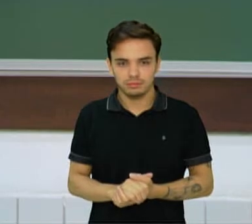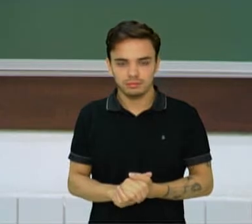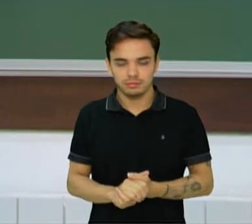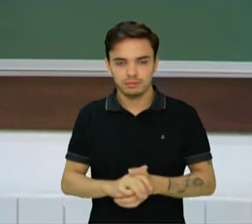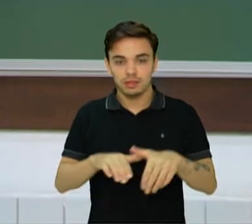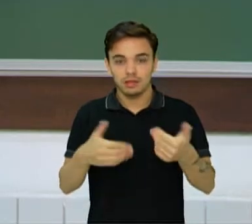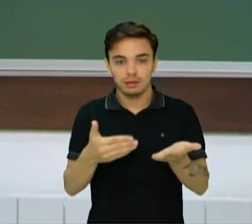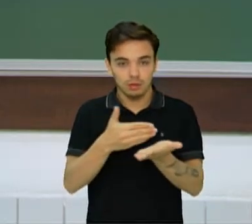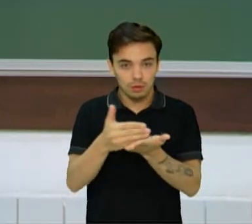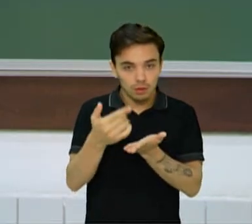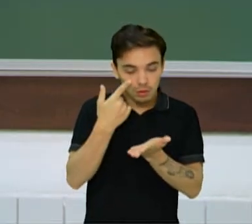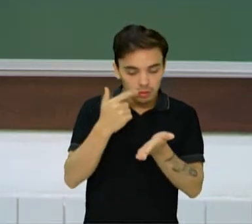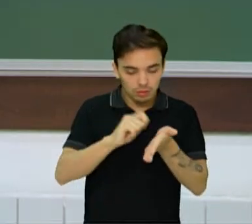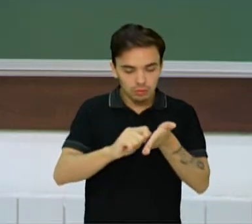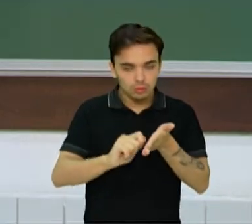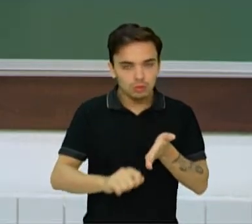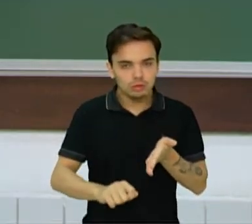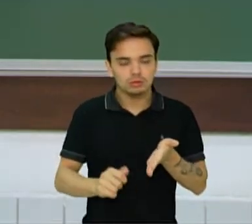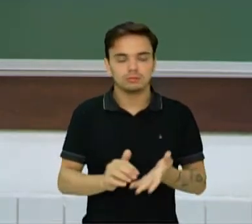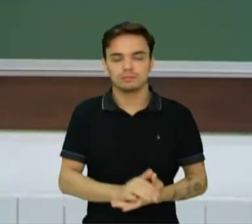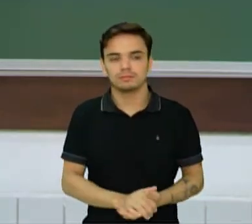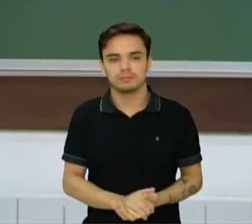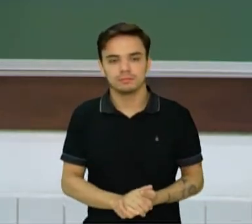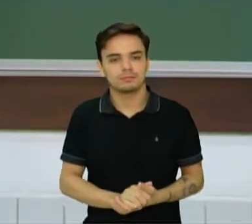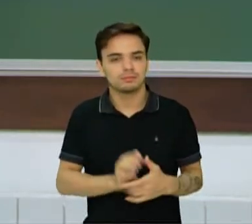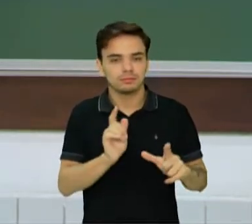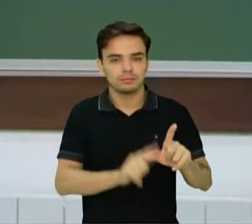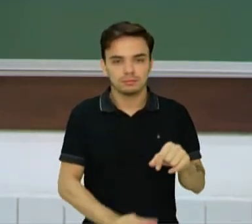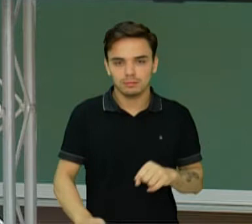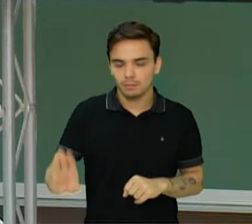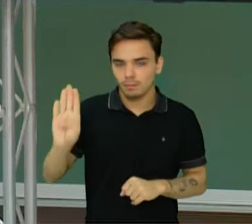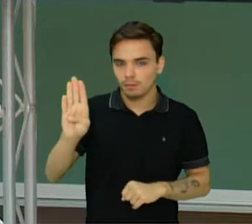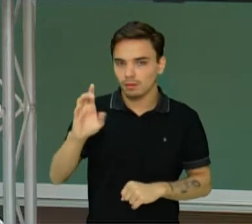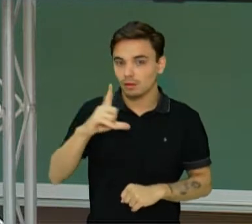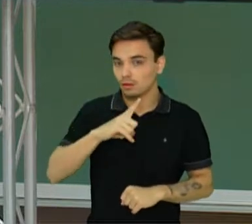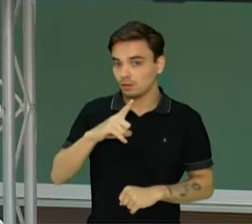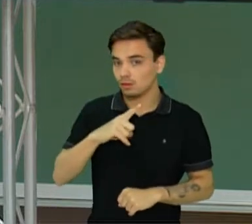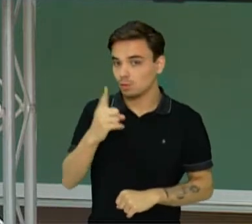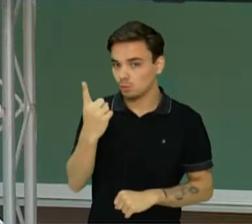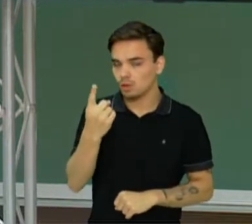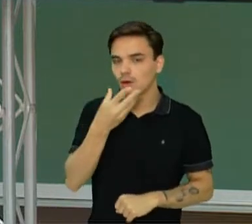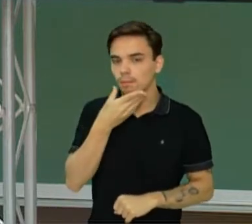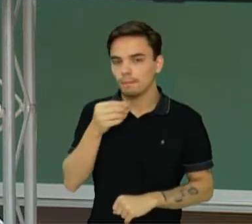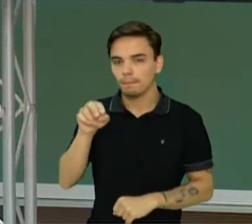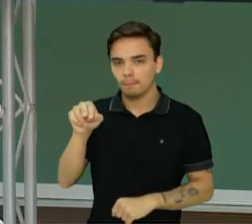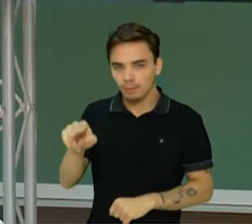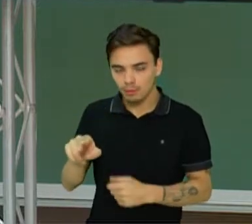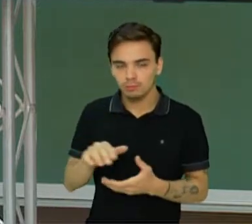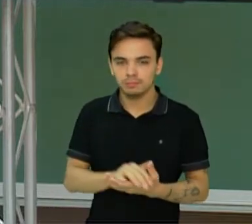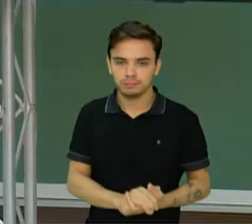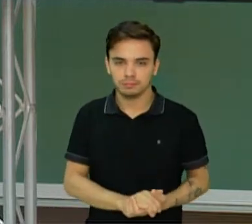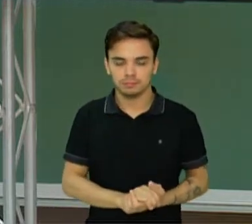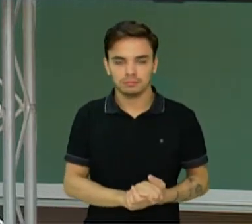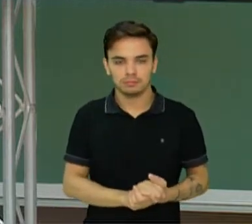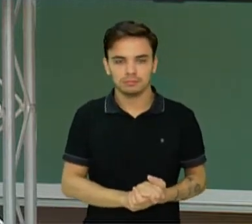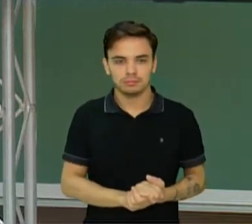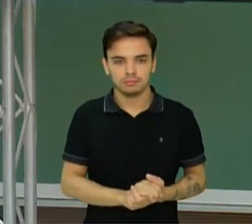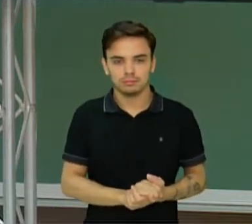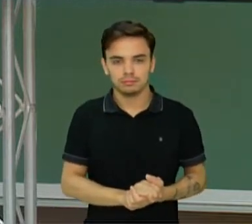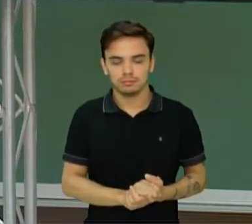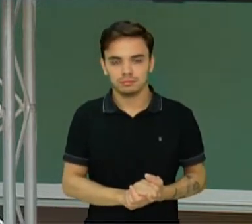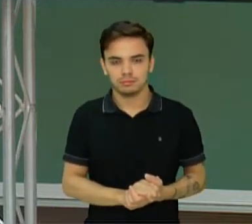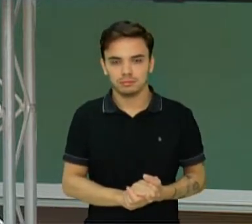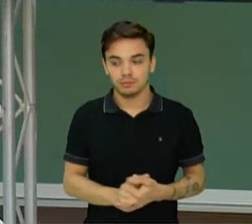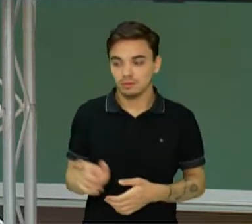Vamos para a nossa correção aqui, pessoal? Então é o seguinte. Na letra B, I have a brother, eu tenho um irmão. He loves to read novels.